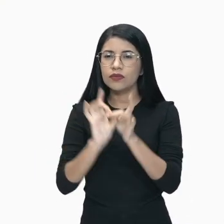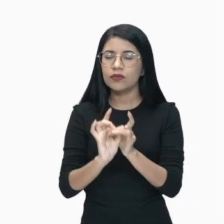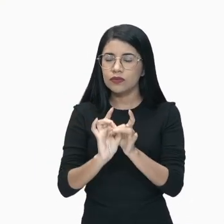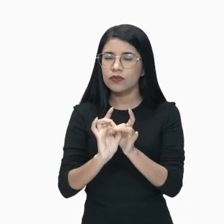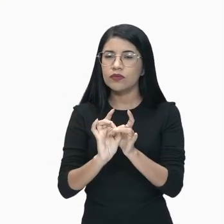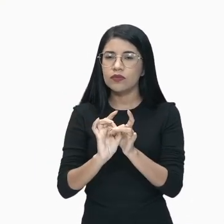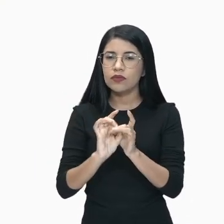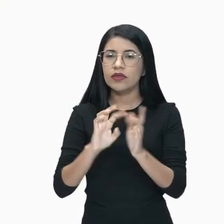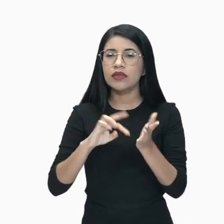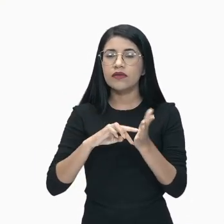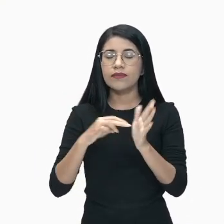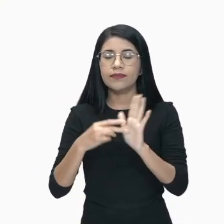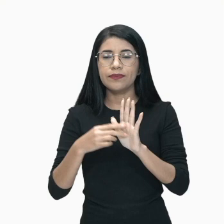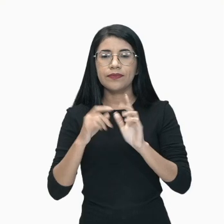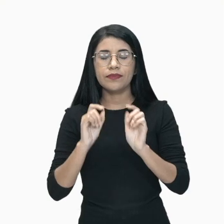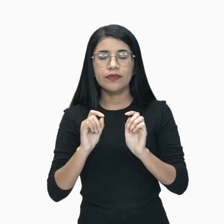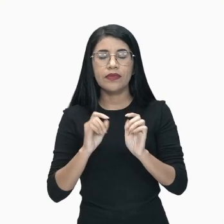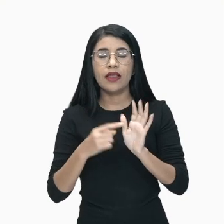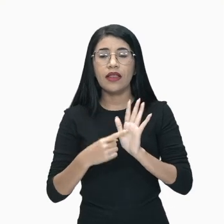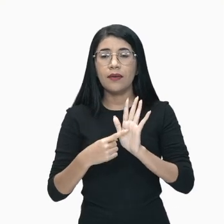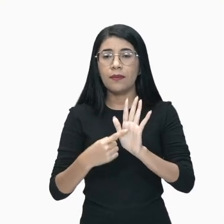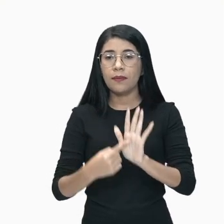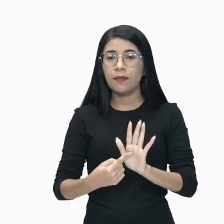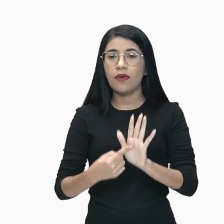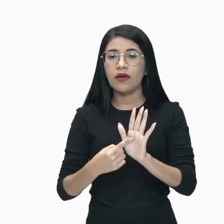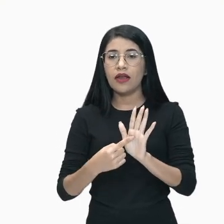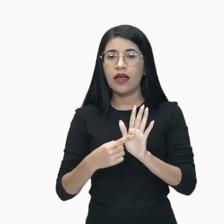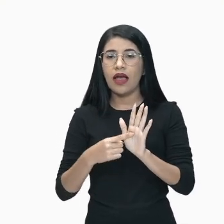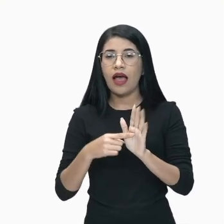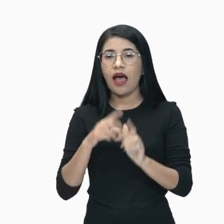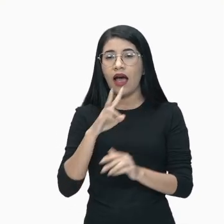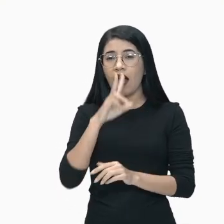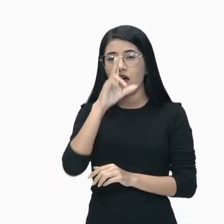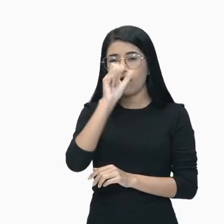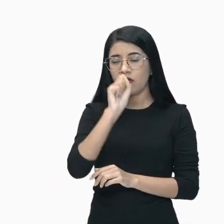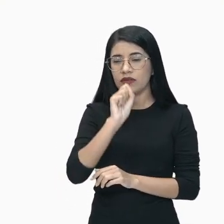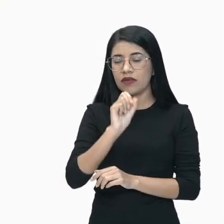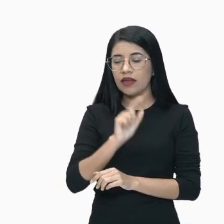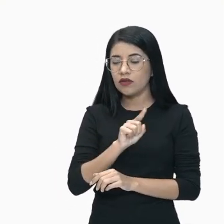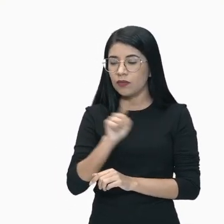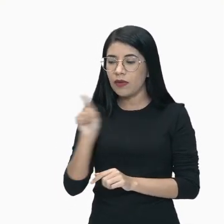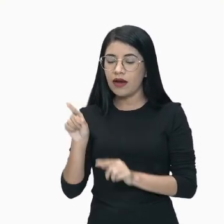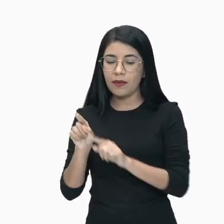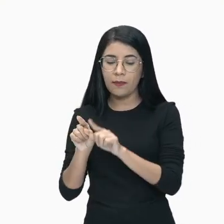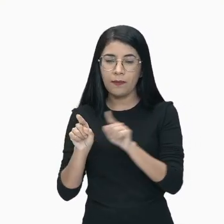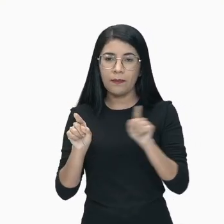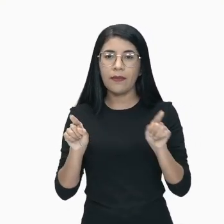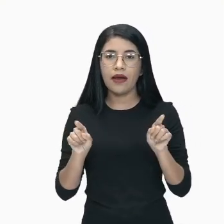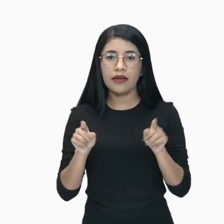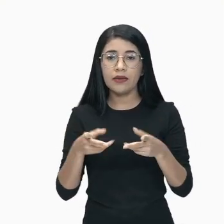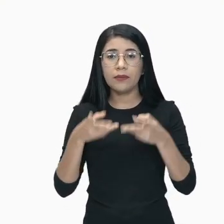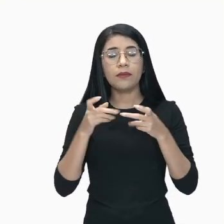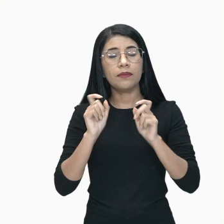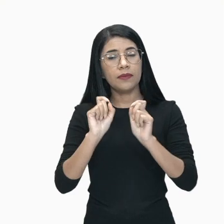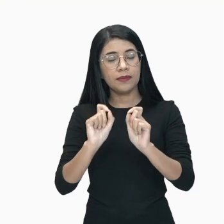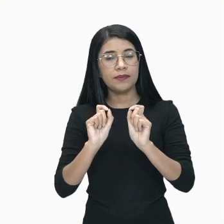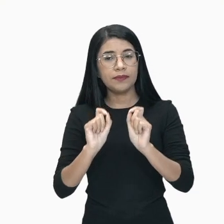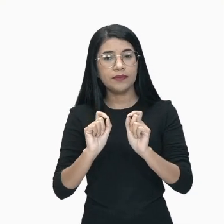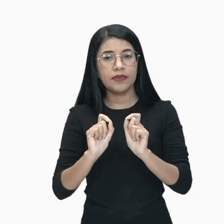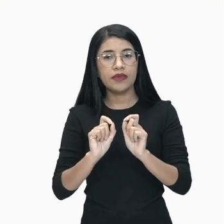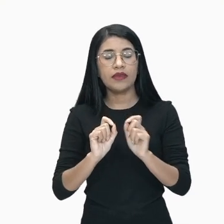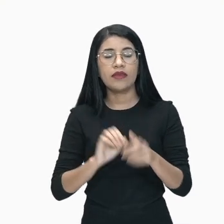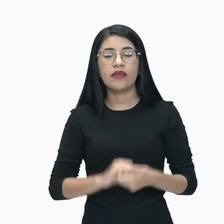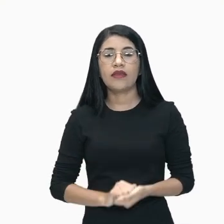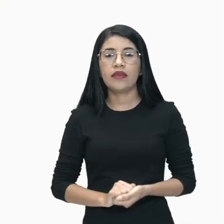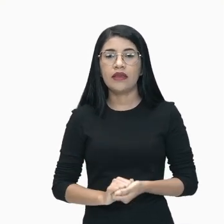cargas, mostra a direção do vetor força. Veja que eu tenho um vetor força aqui, ó, que está puxando